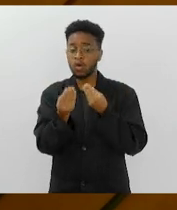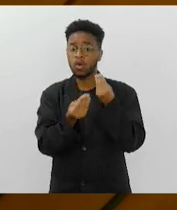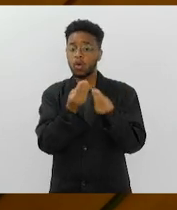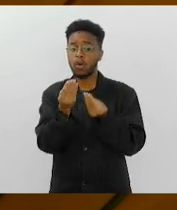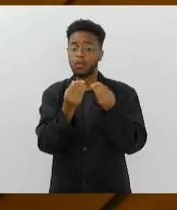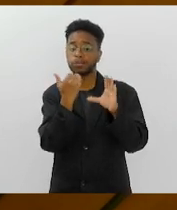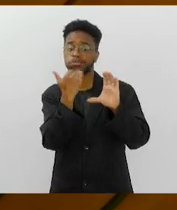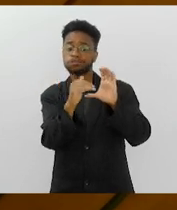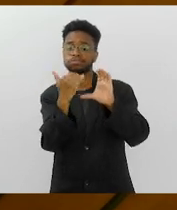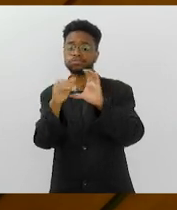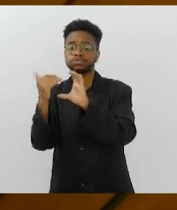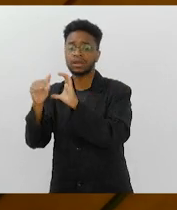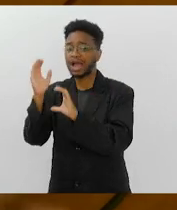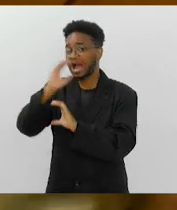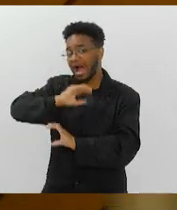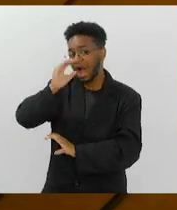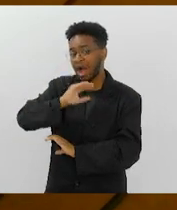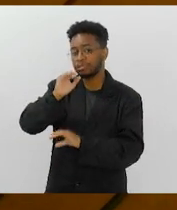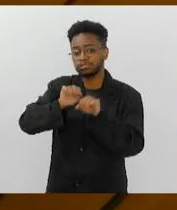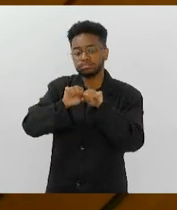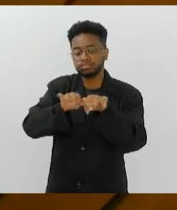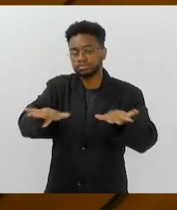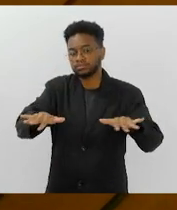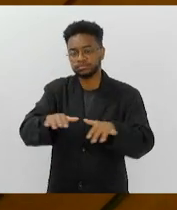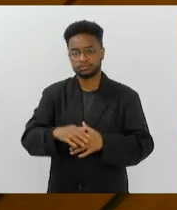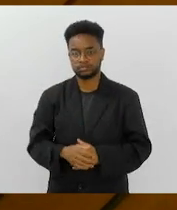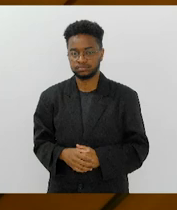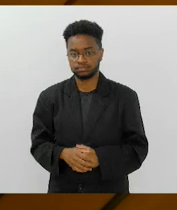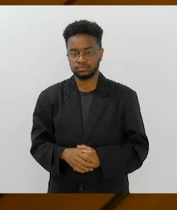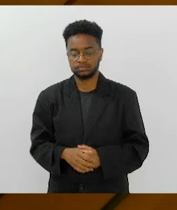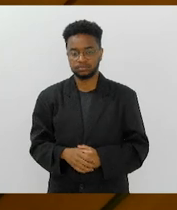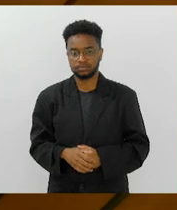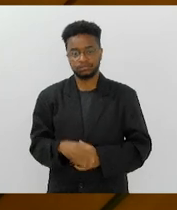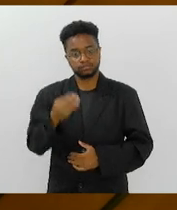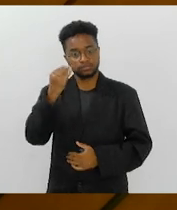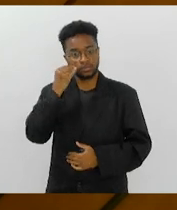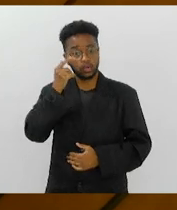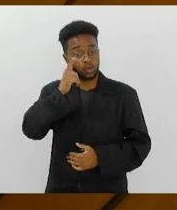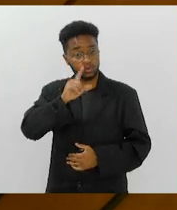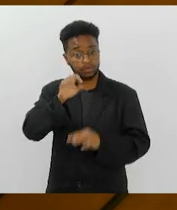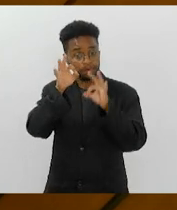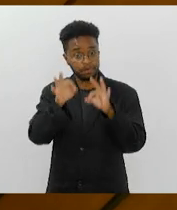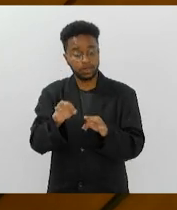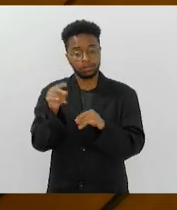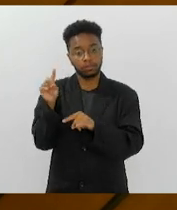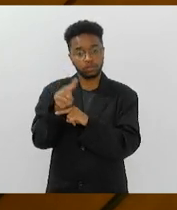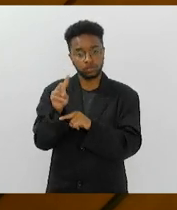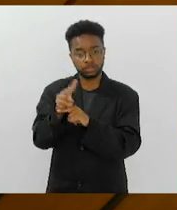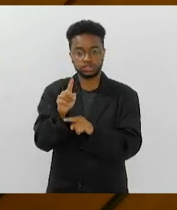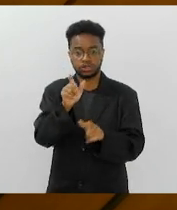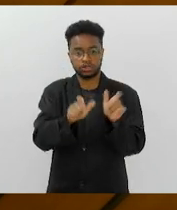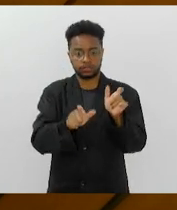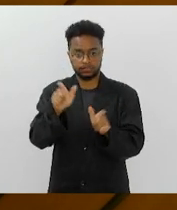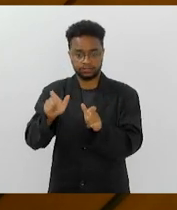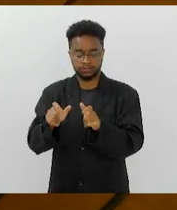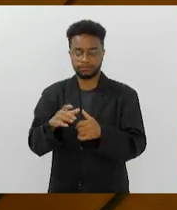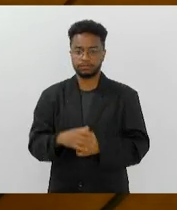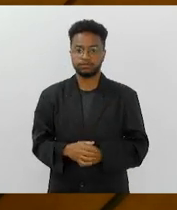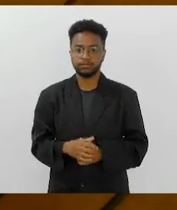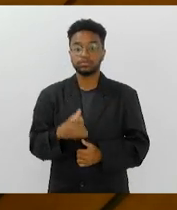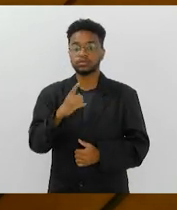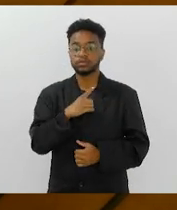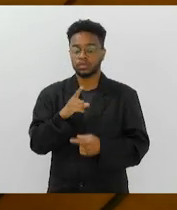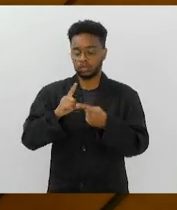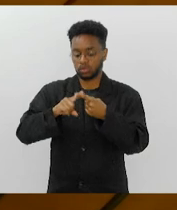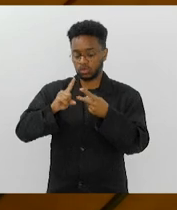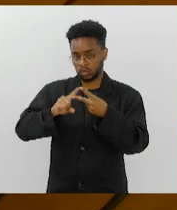transmitir de forma mais rápida e instantânea para que a gente consiga realmente proteger vidas. Tivemos mais outros dois